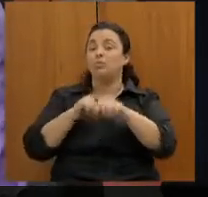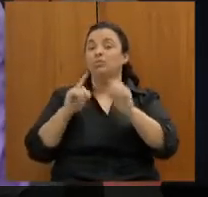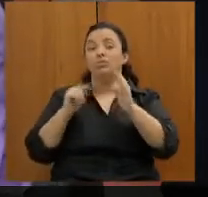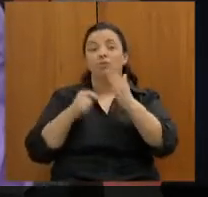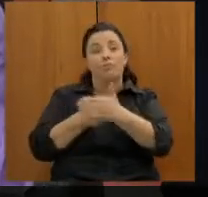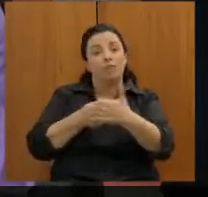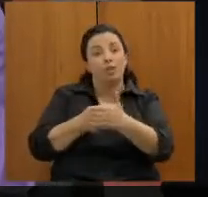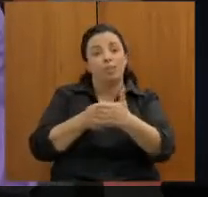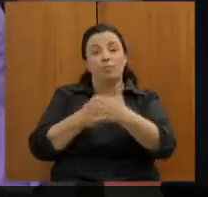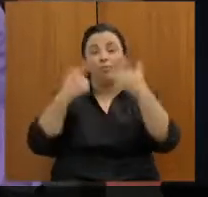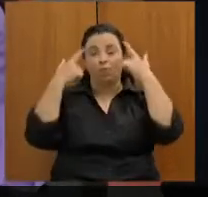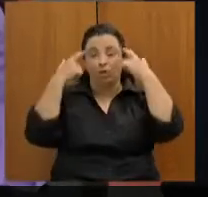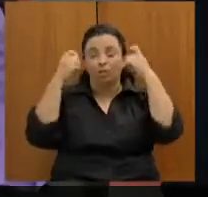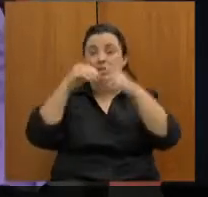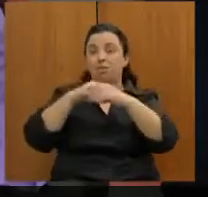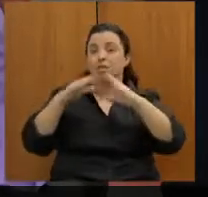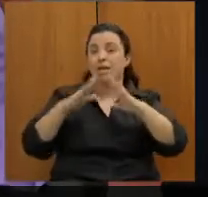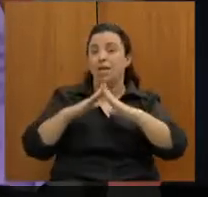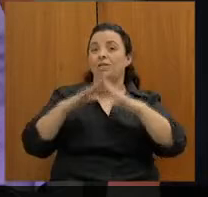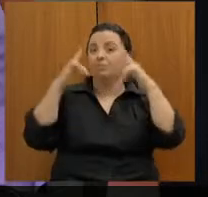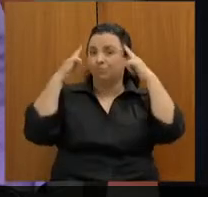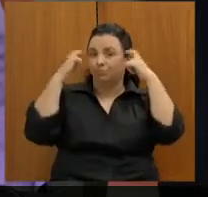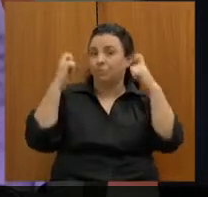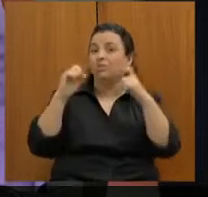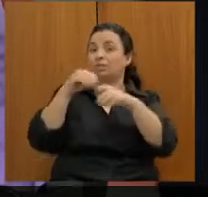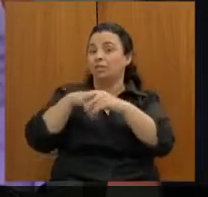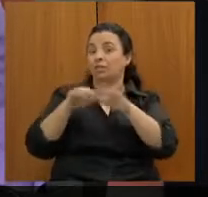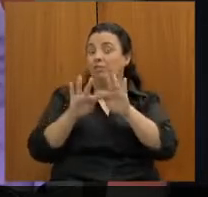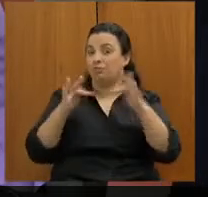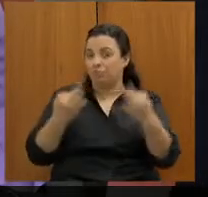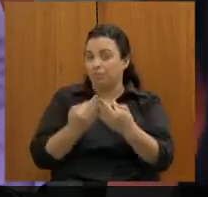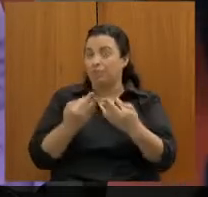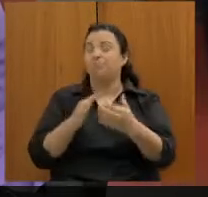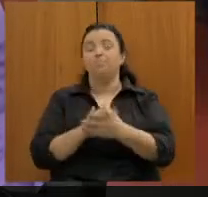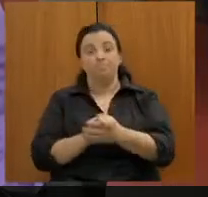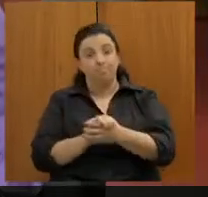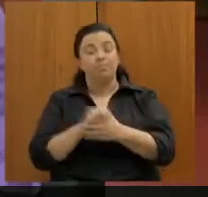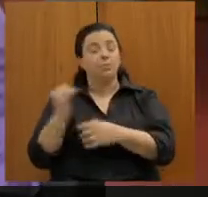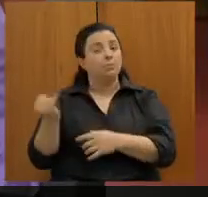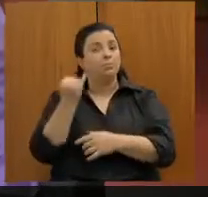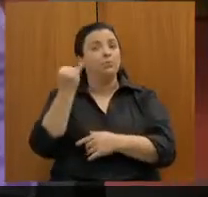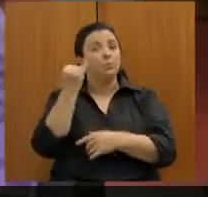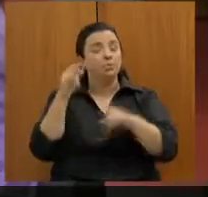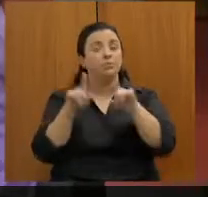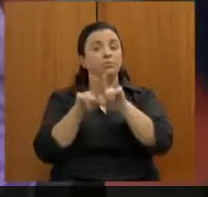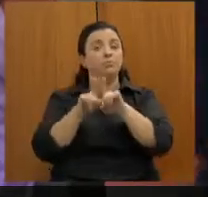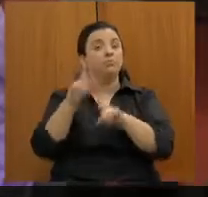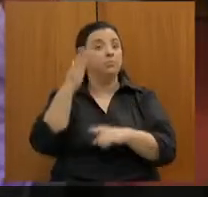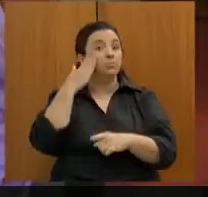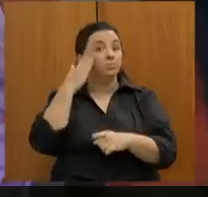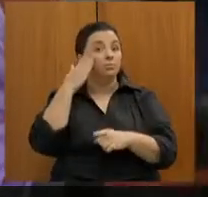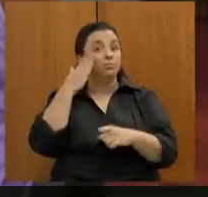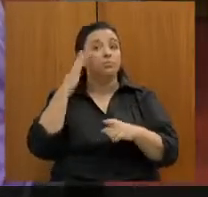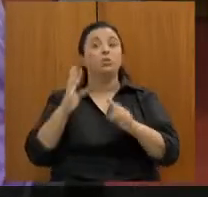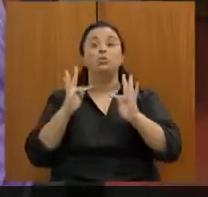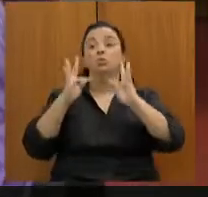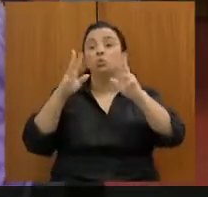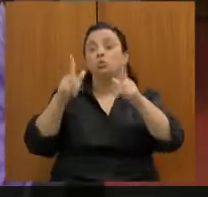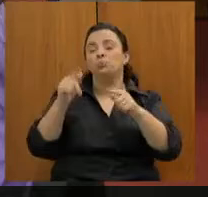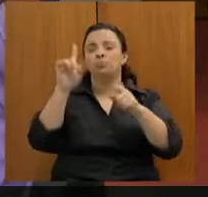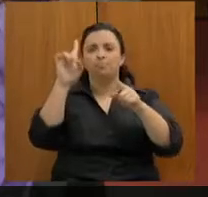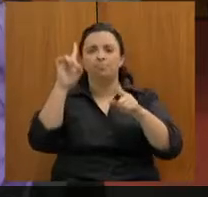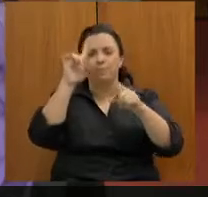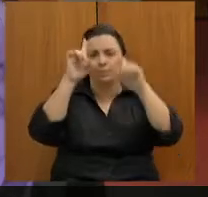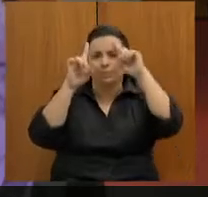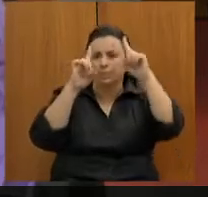a violência familiar é muito importante também sabemos de todas as iniciativas